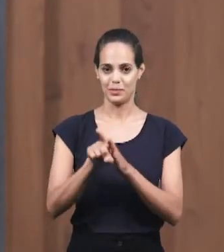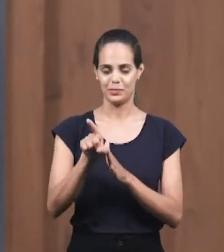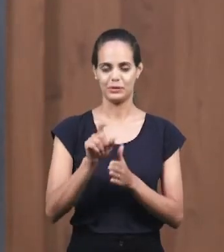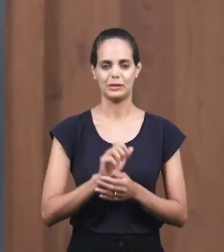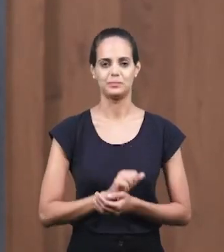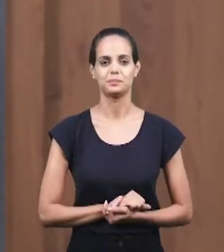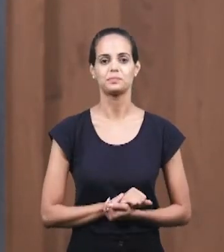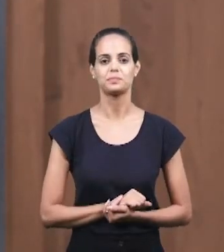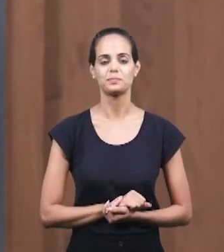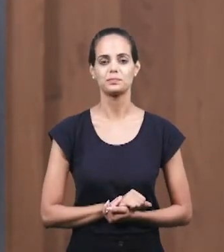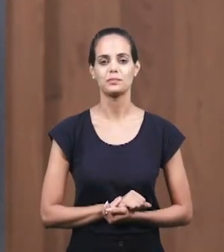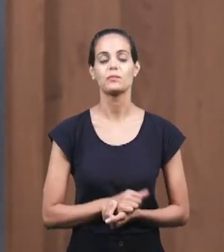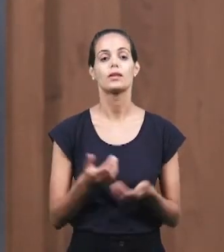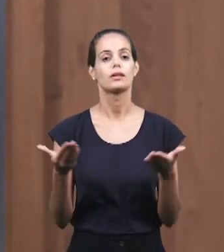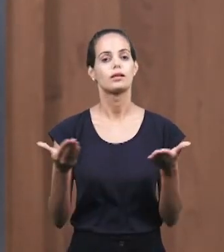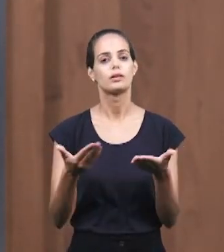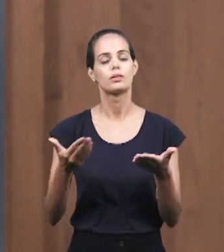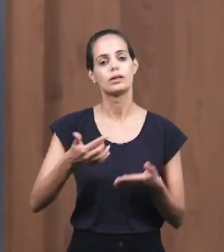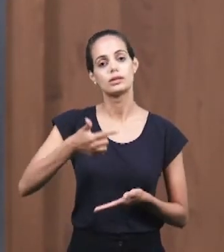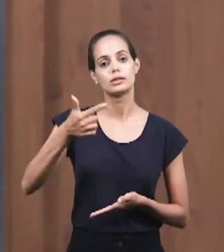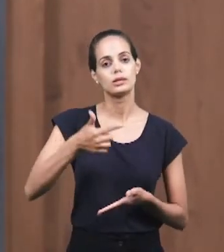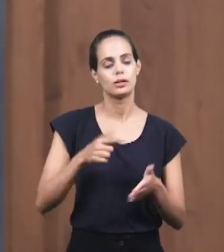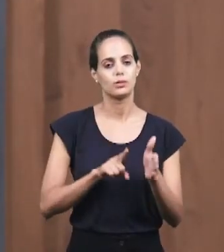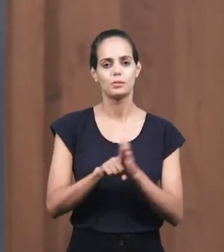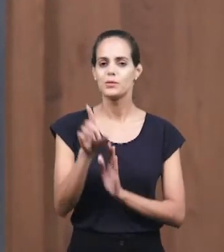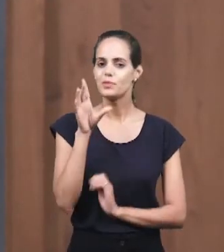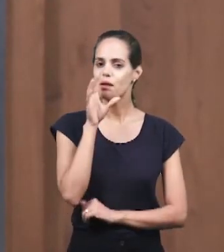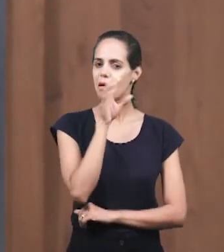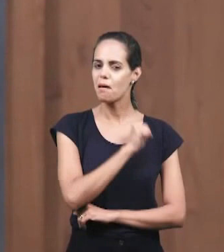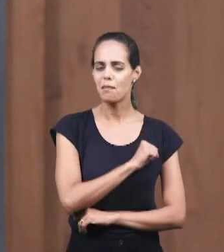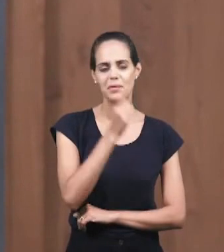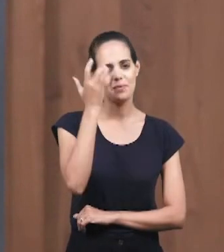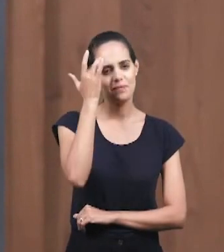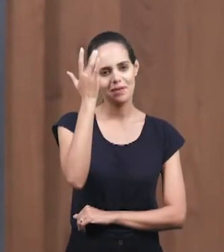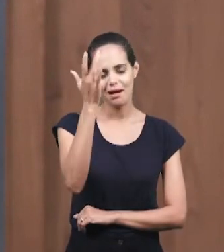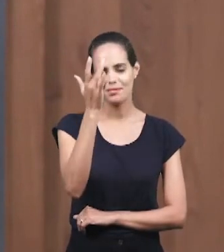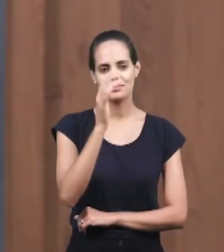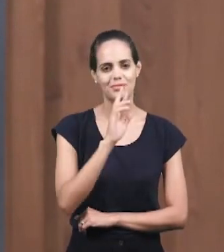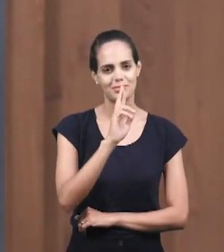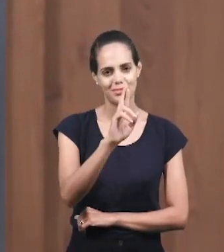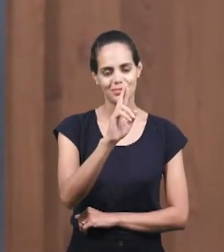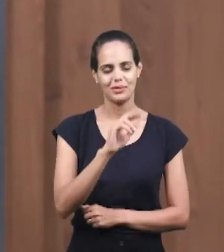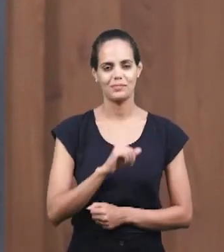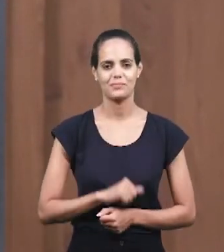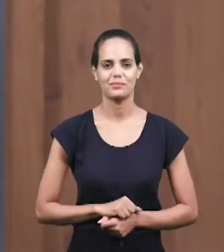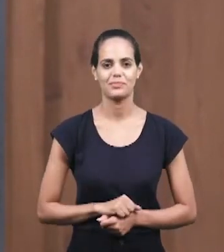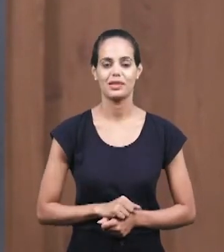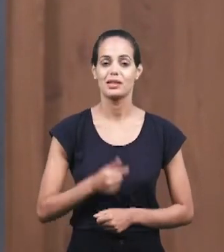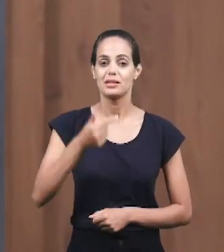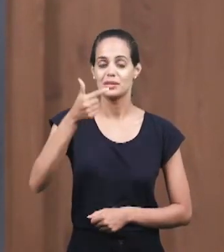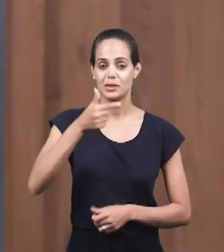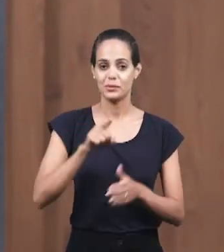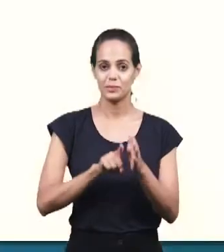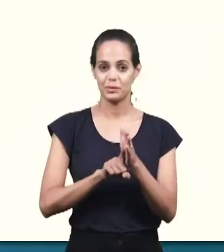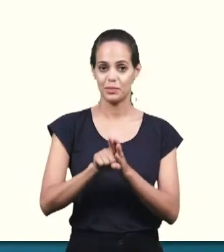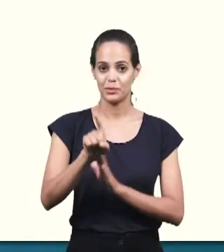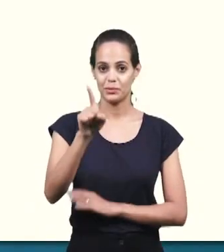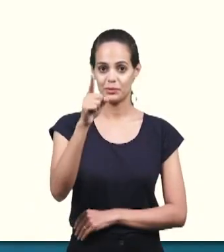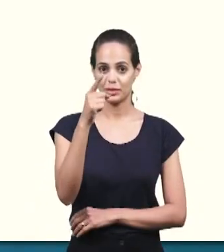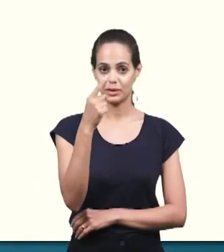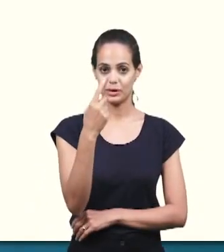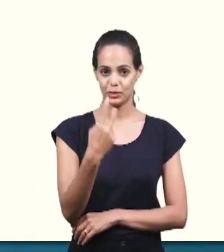pergunta. Vamos agora, então, à nossa segunda pergunta. Ela é rapidinha e é fácil. A segunda pergunta, pergunta 2, diz